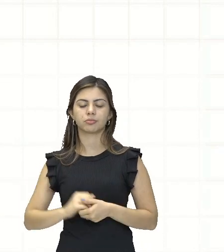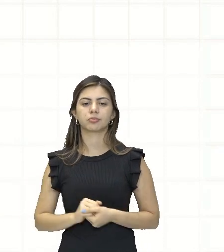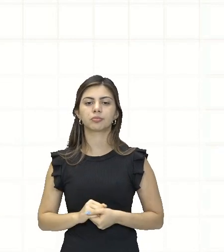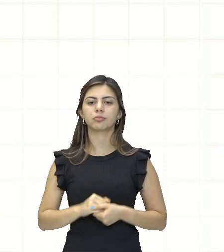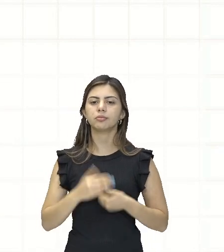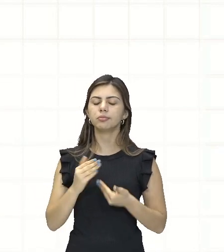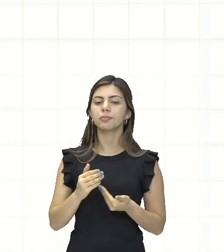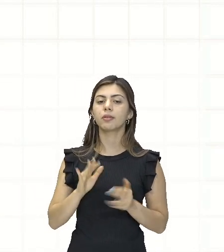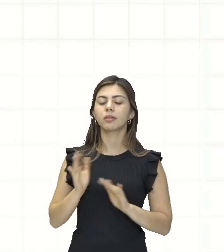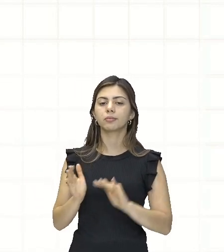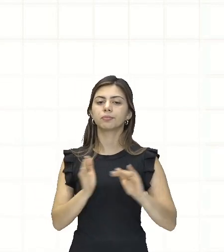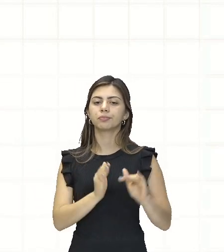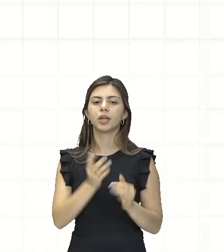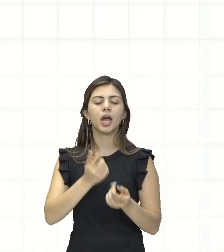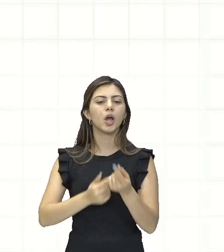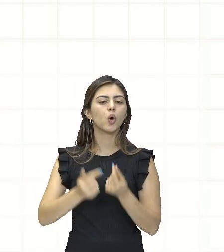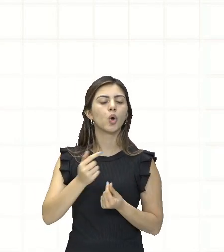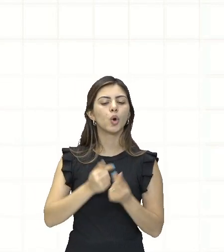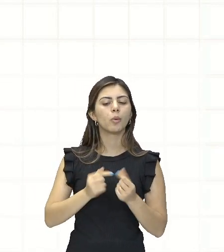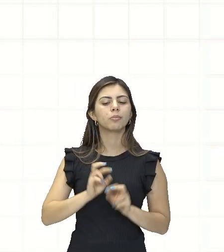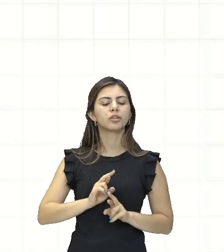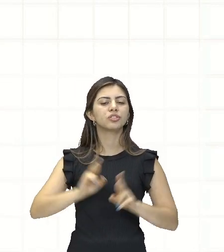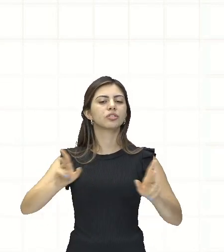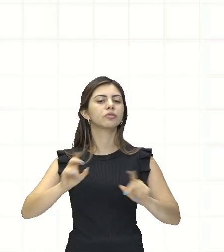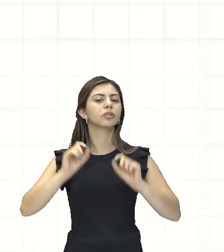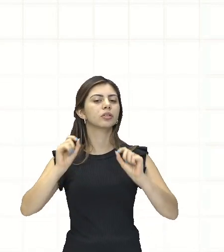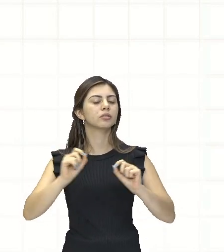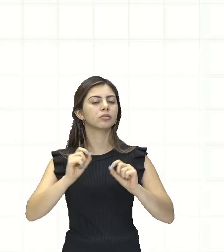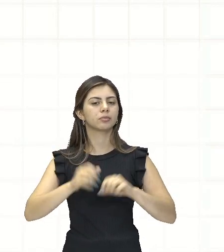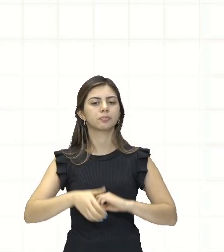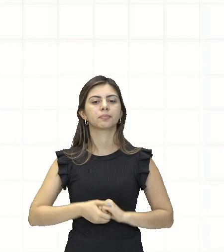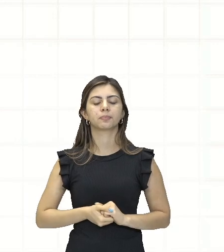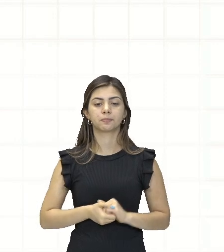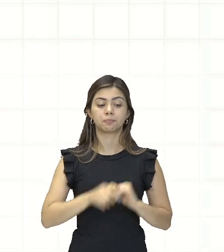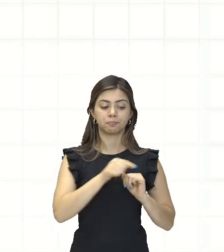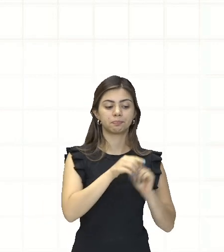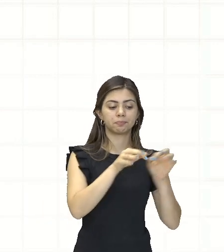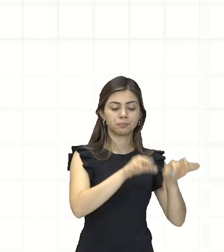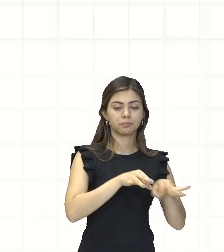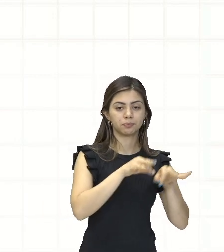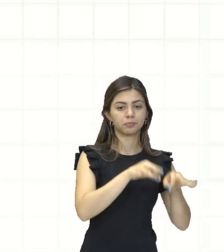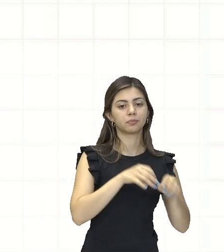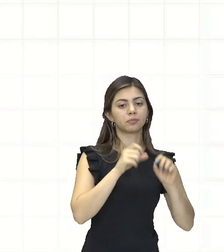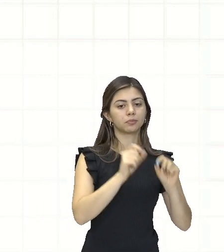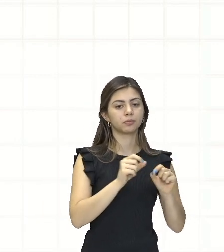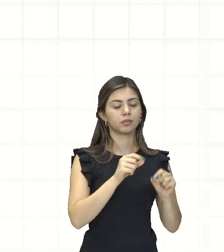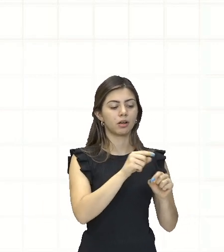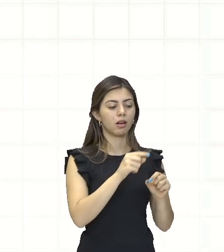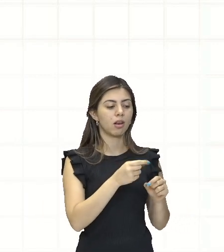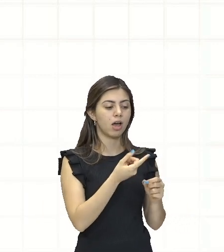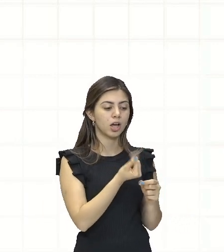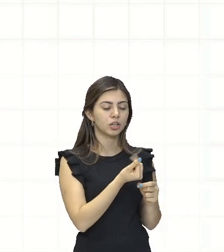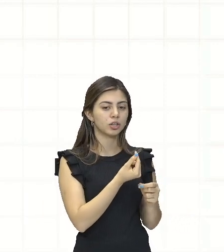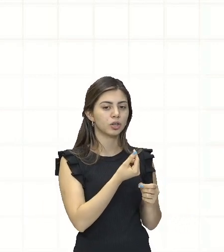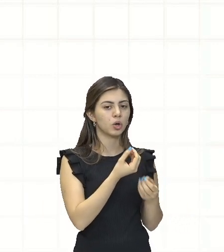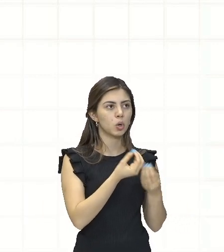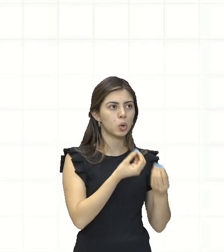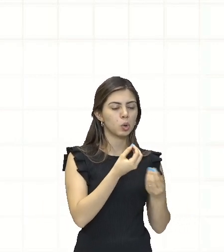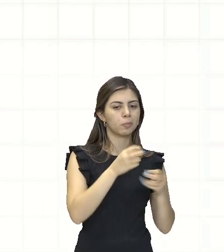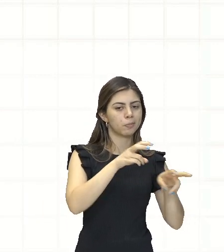é a característica e a diferença principal dos dois? No feudalismo, a base econômica vai ser